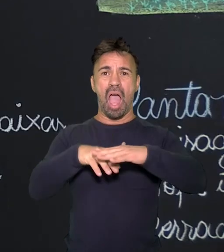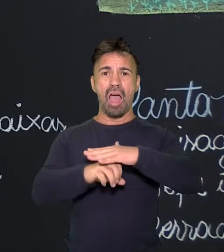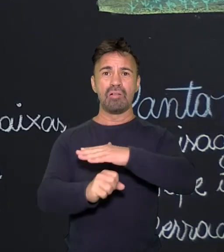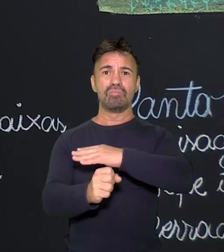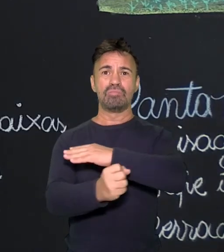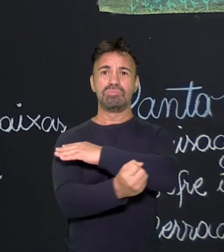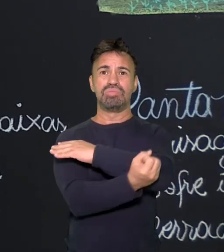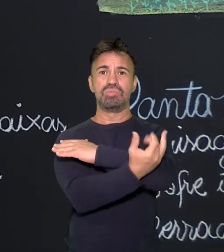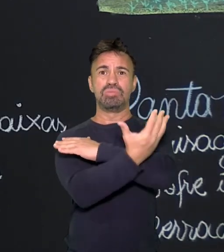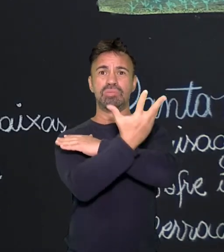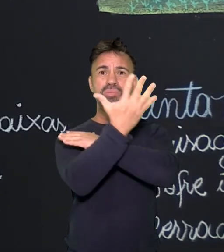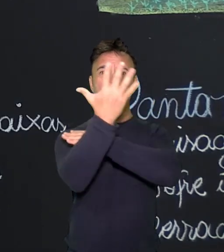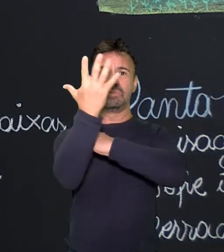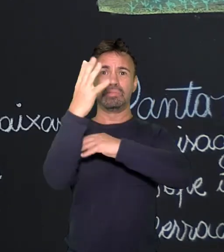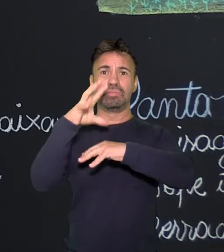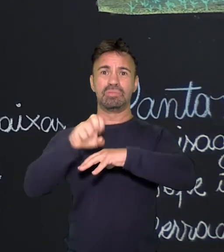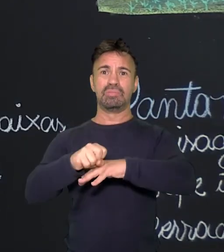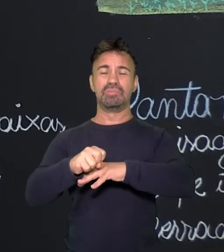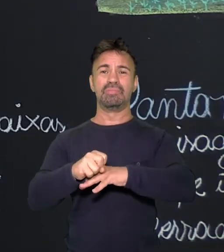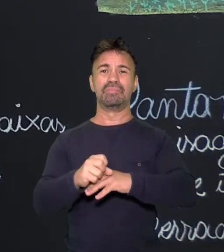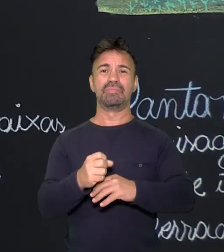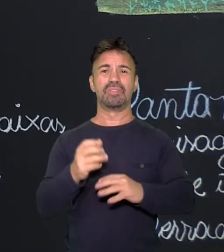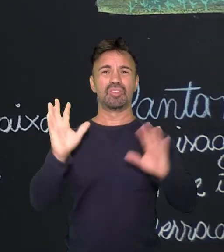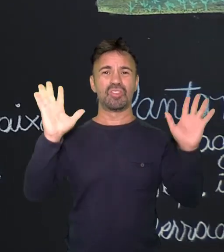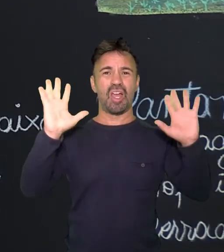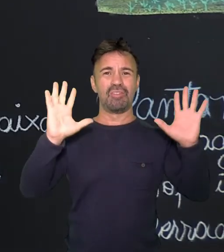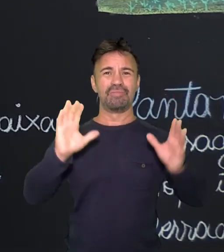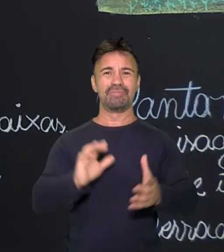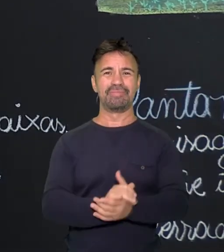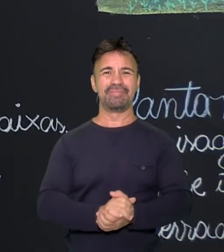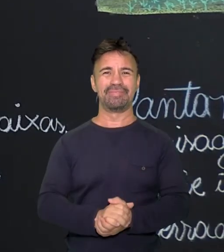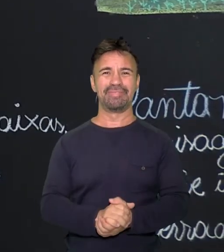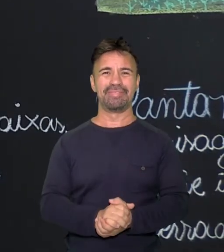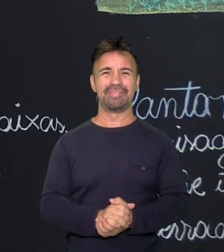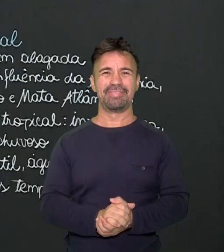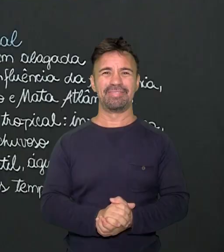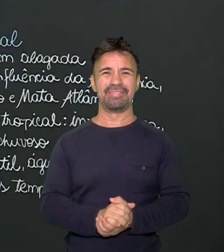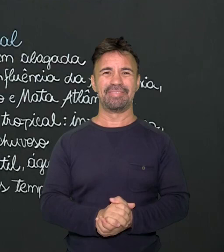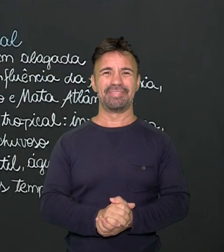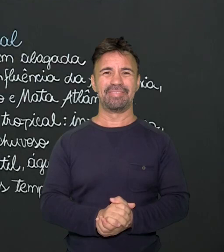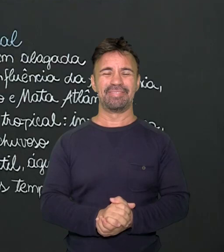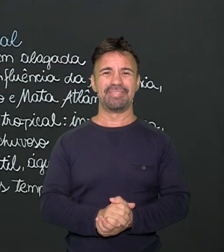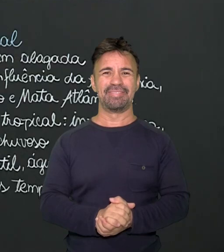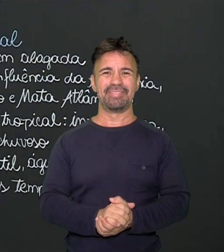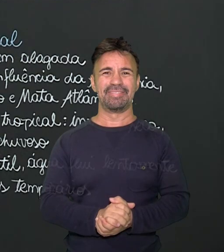mais ecossistemas brasileiros por aí. Fique conosco e até a próxima. Tchauzinho!